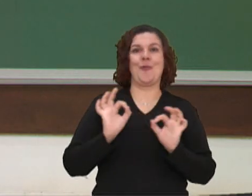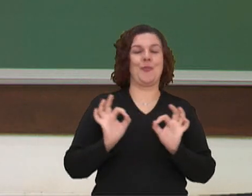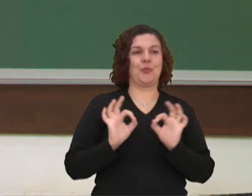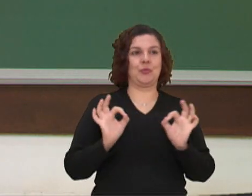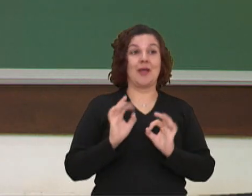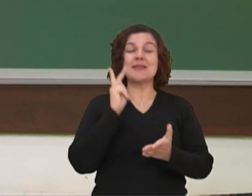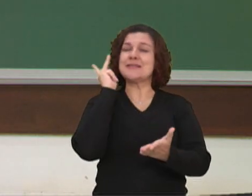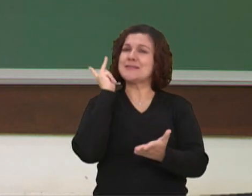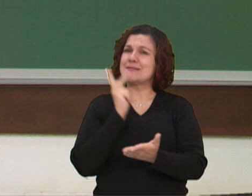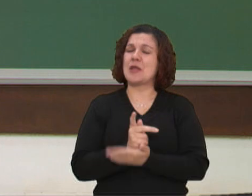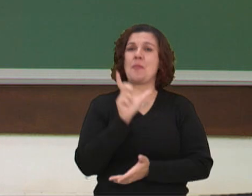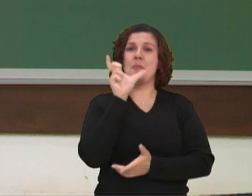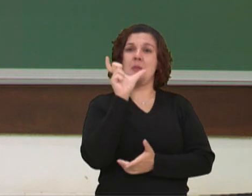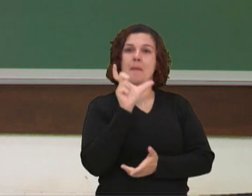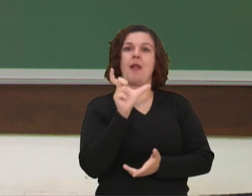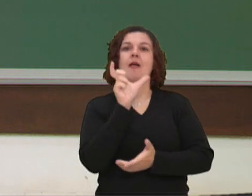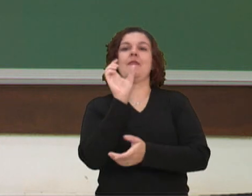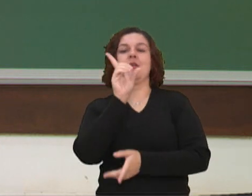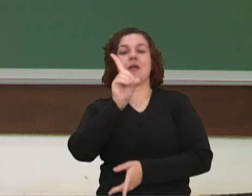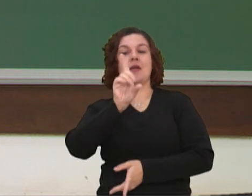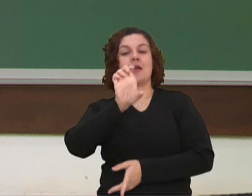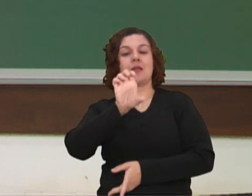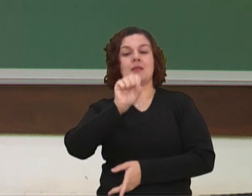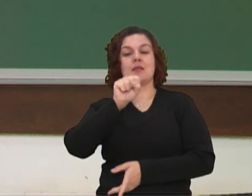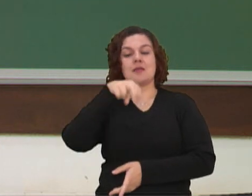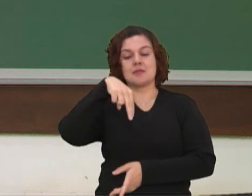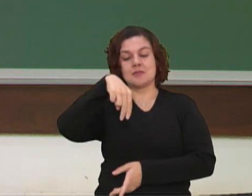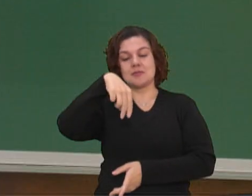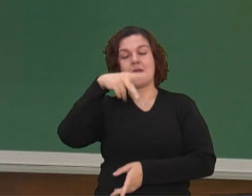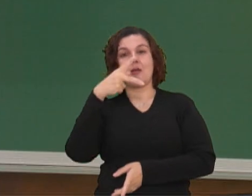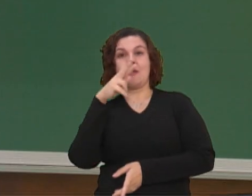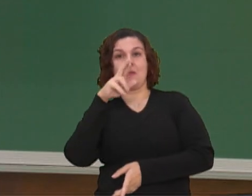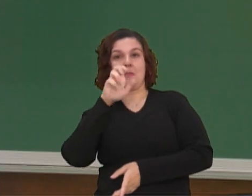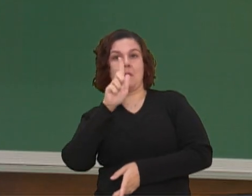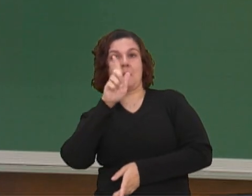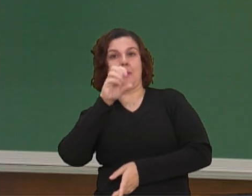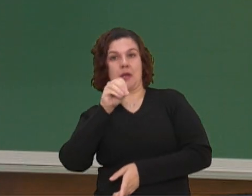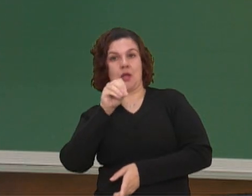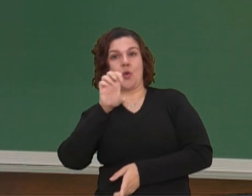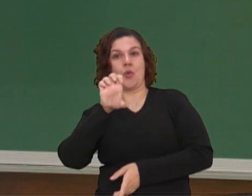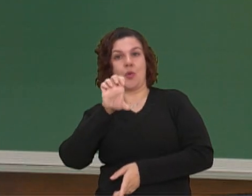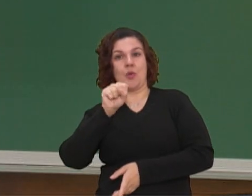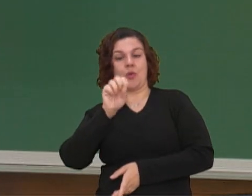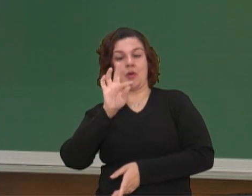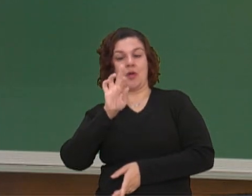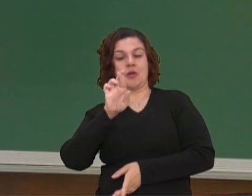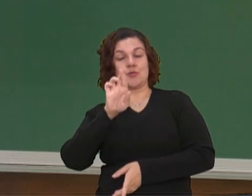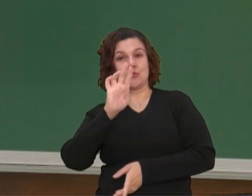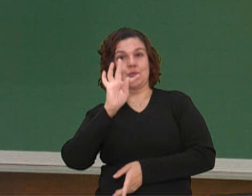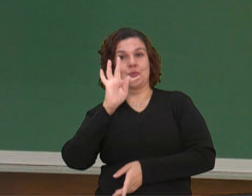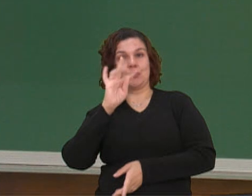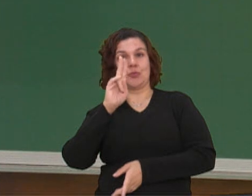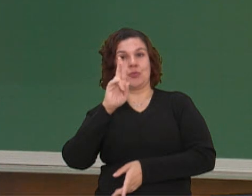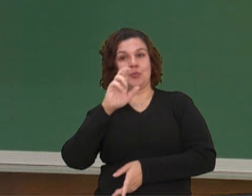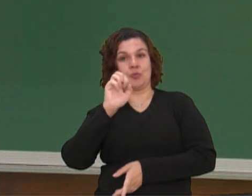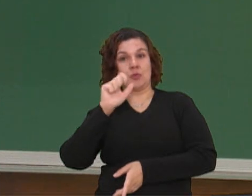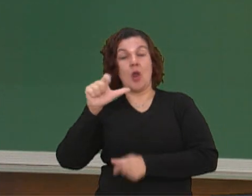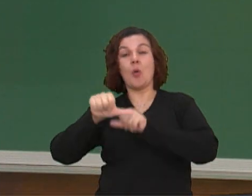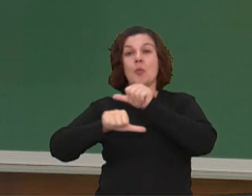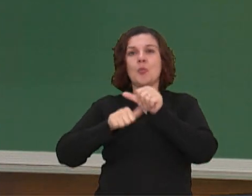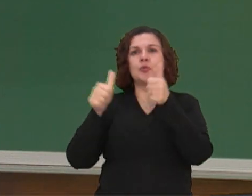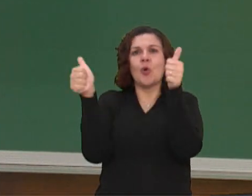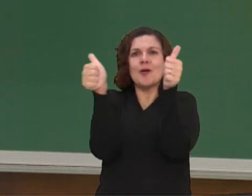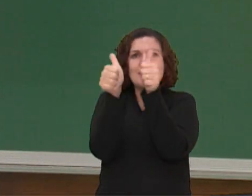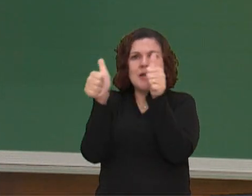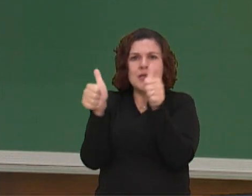desemprego estrutural, eu digo que ele é permanente. O nome já diz, estrutural, mudou a estrutura, a forma